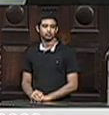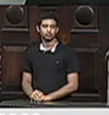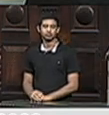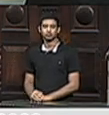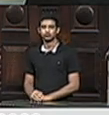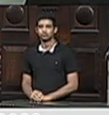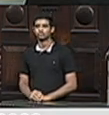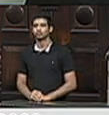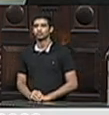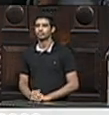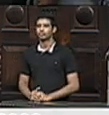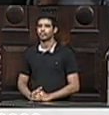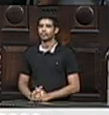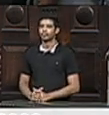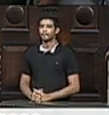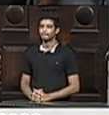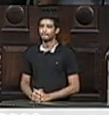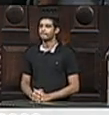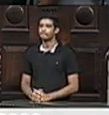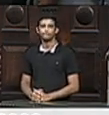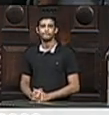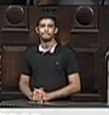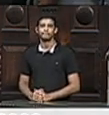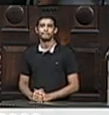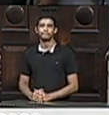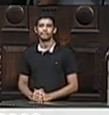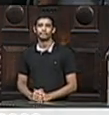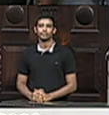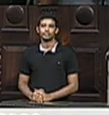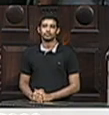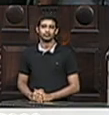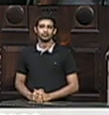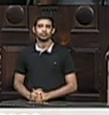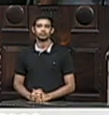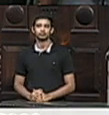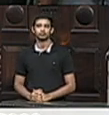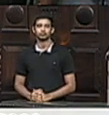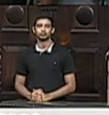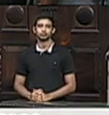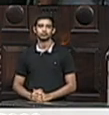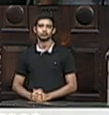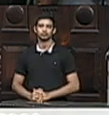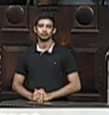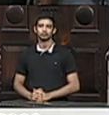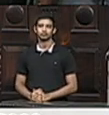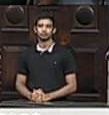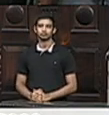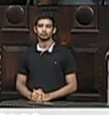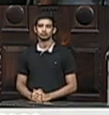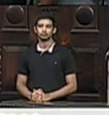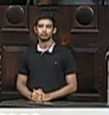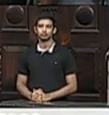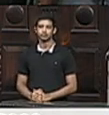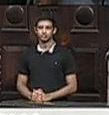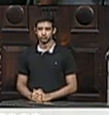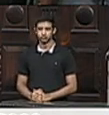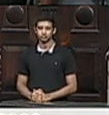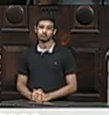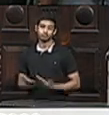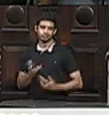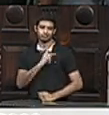argumentos, ainda que muito objetivos, estão bastante claros. Obrigado. Deputado Valdec Carneiro, em seguida,